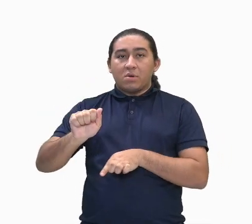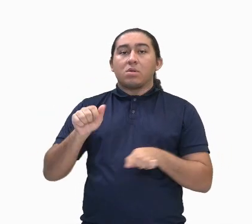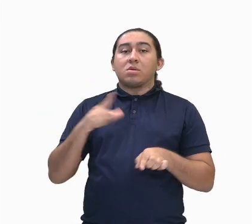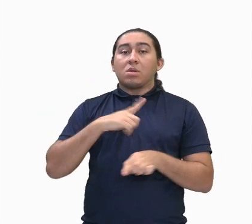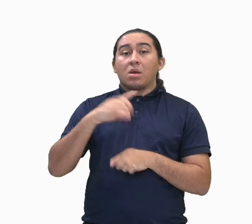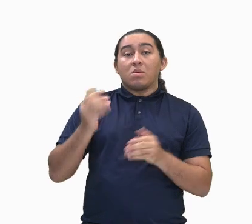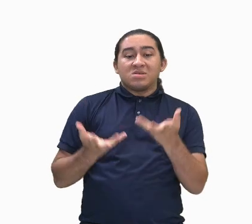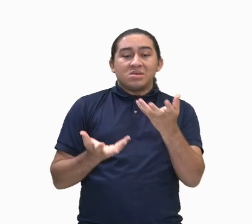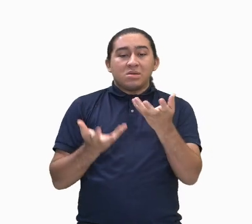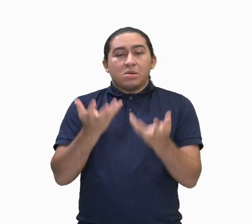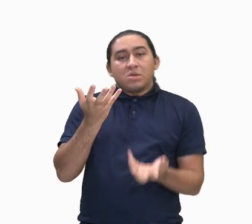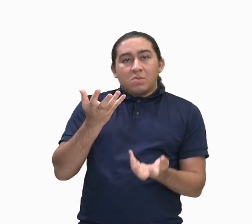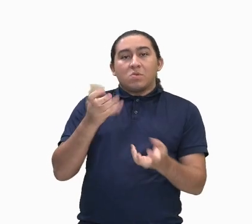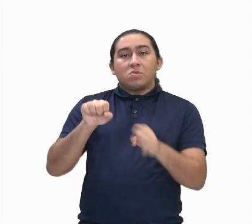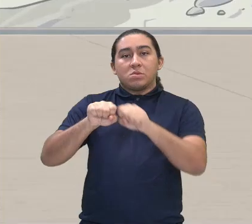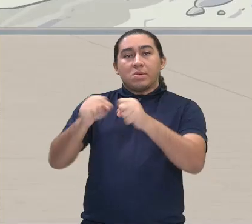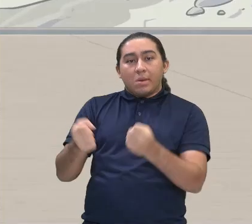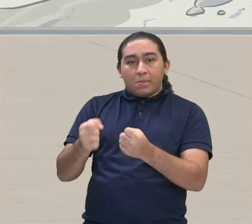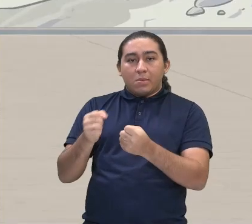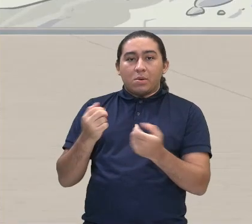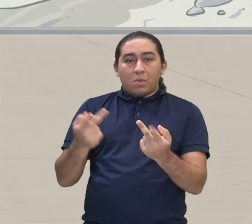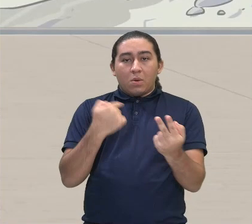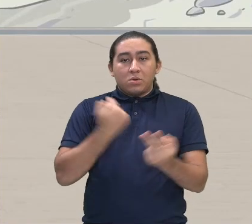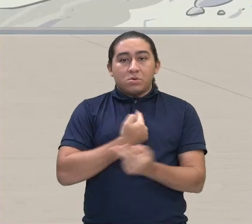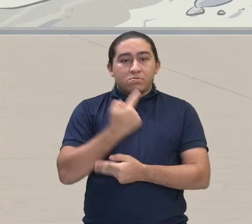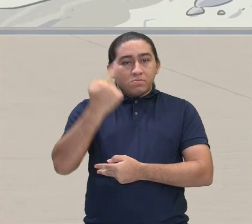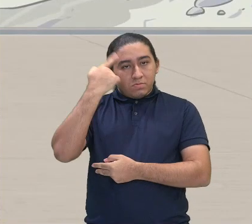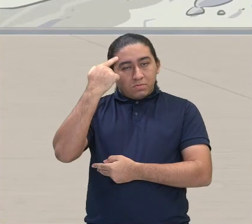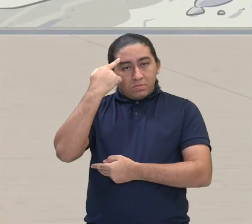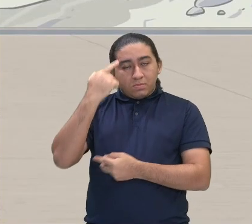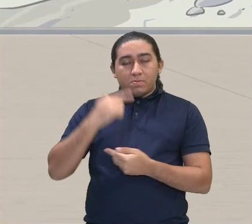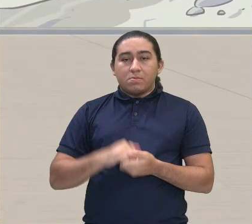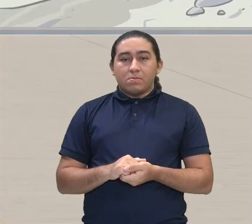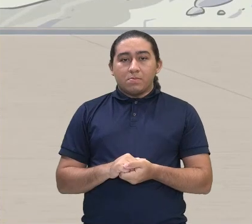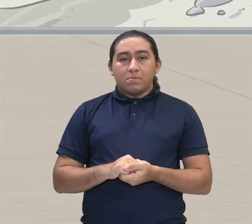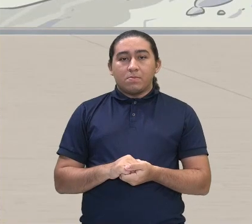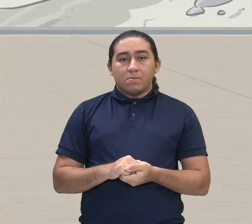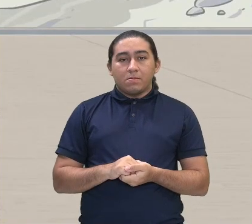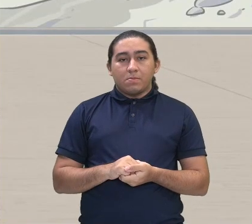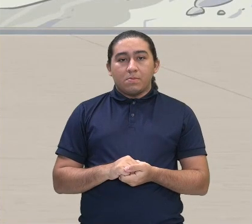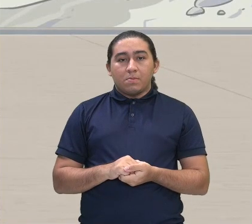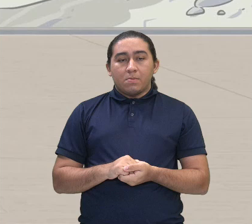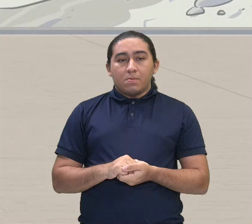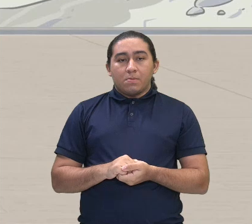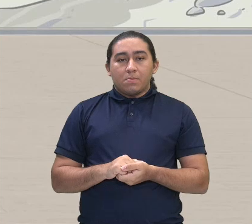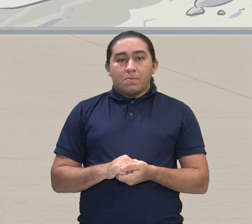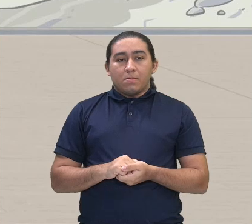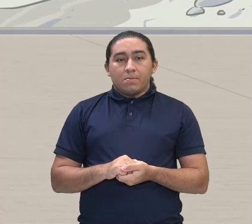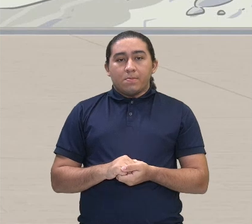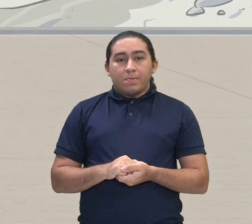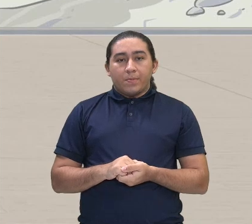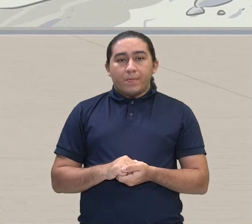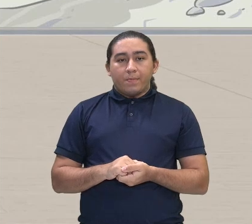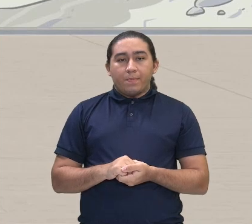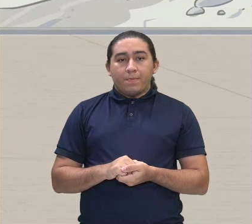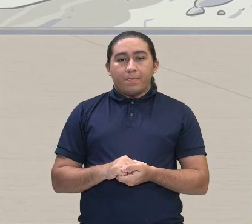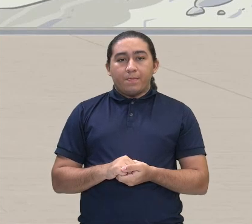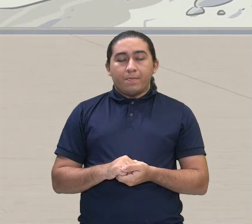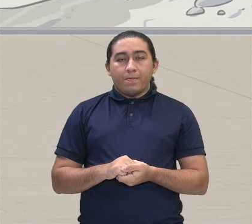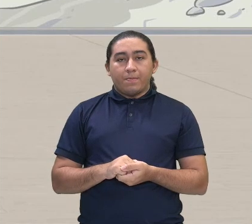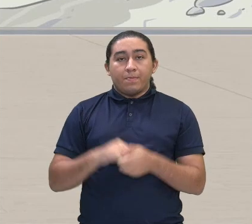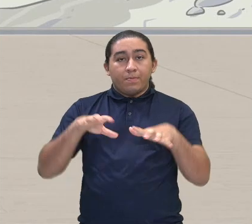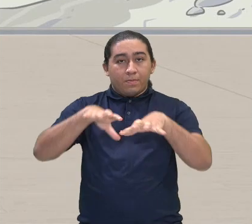levando à sua ruína, como nós vamos ver aqui no nosso próximo cenário, onde de um lado nós temos aqui, ó, chamados